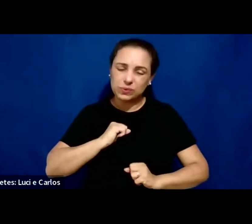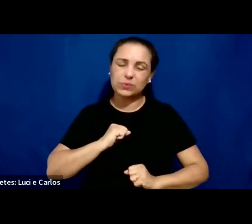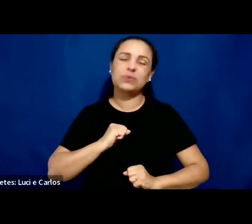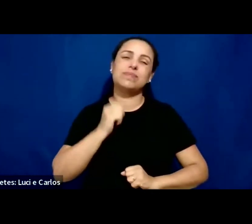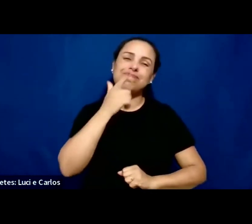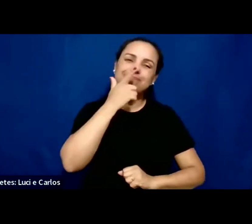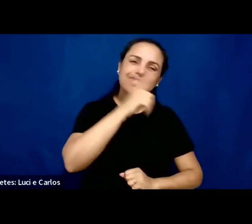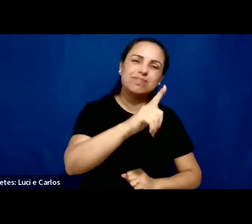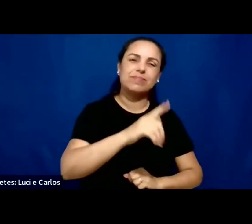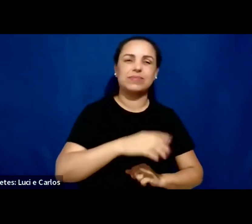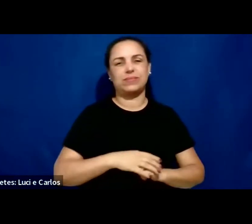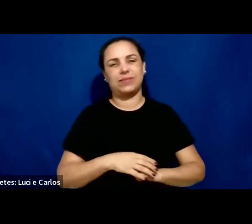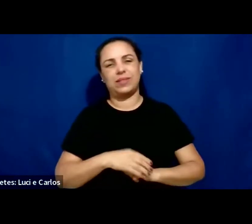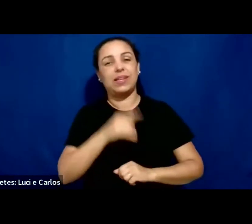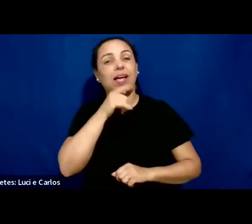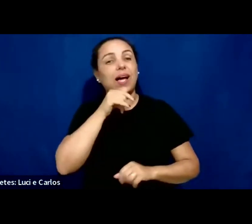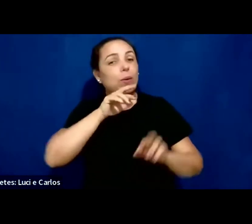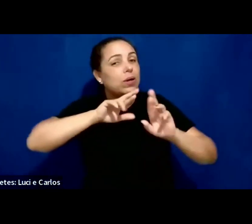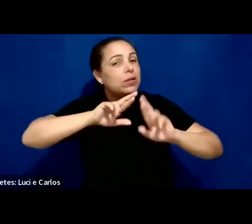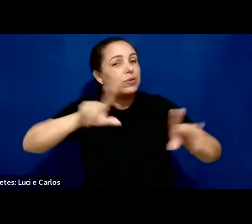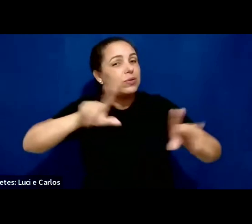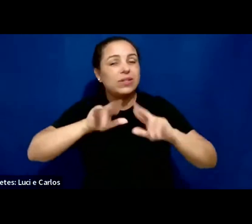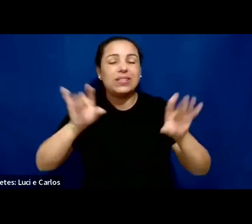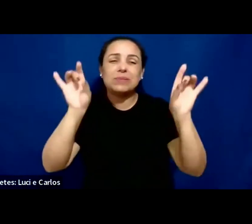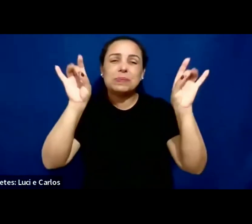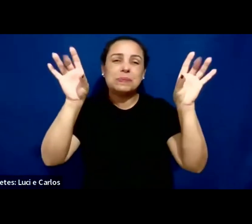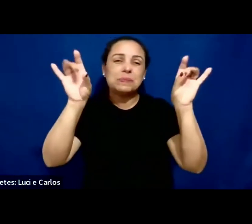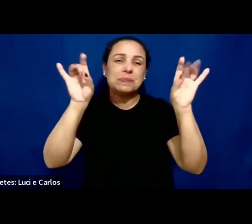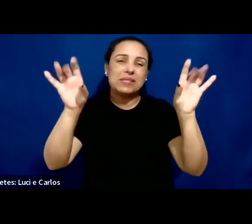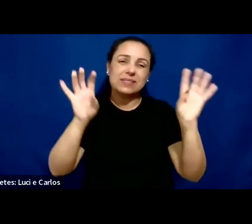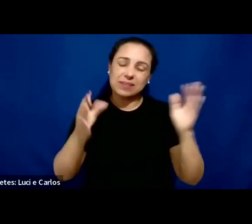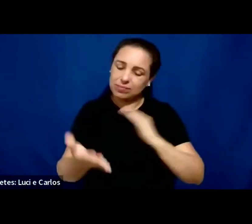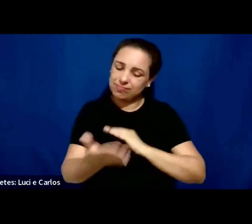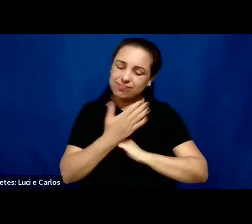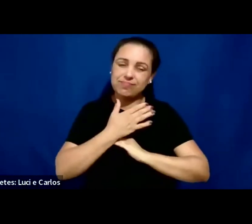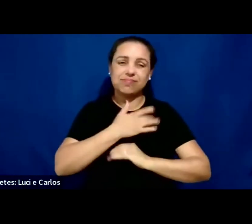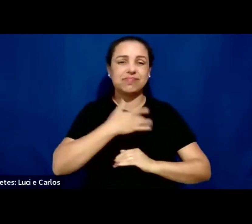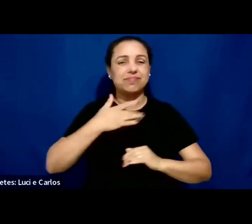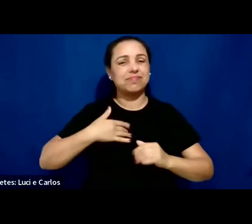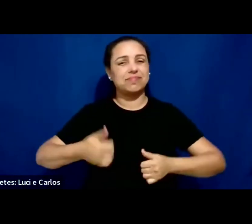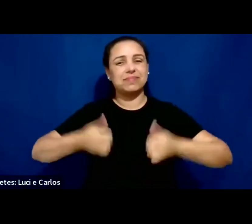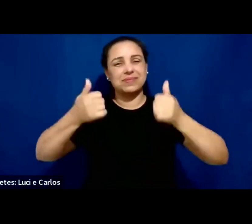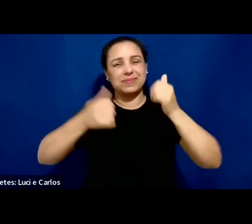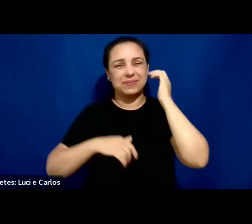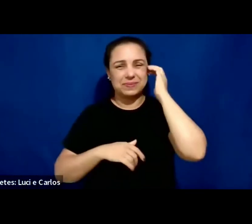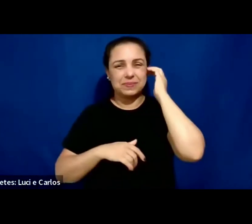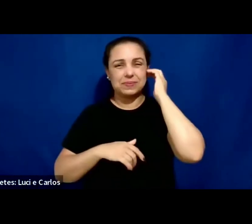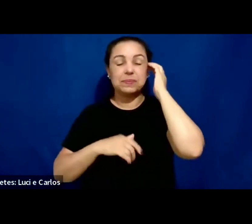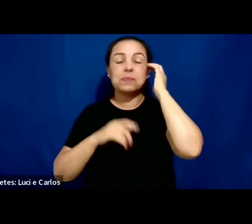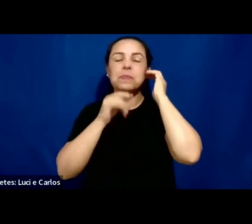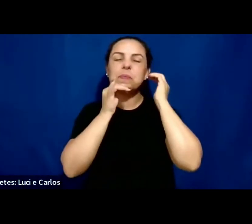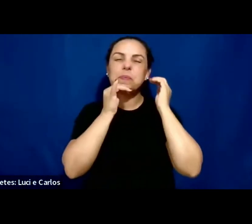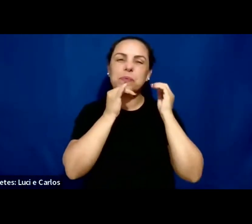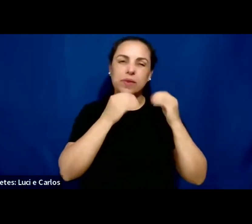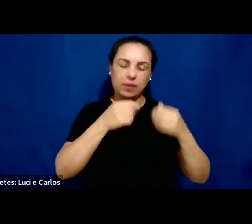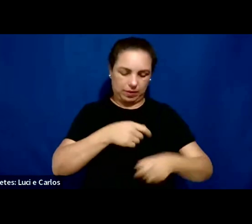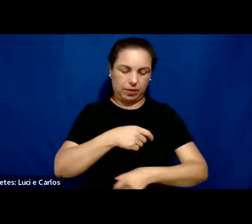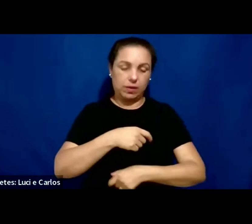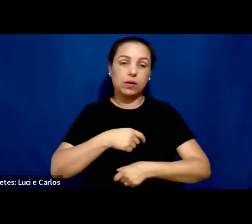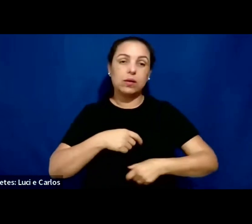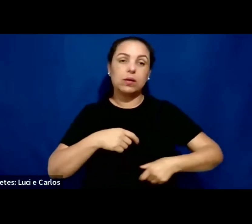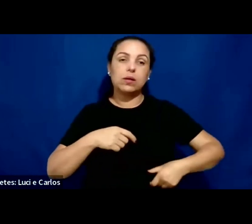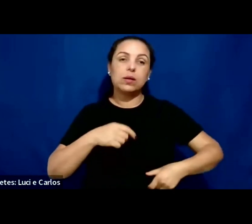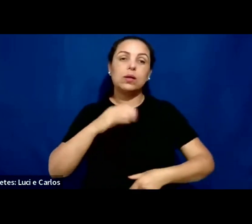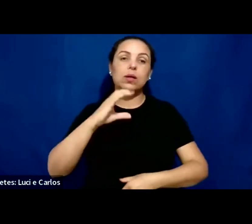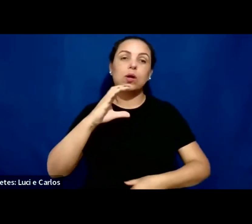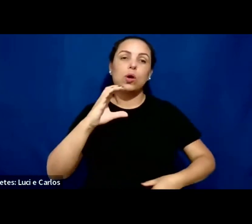organismo. Entende? Olha só, o cólon, ele é um órgão